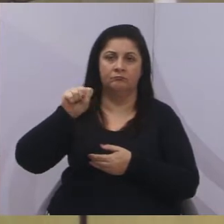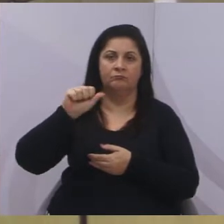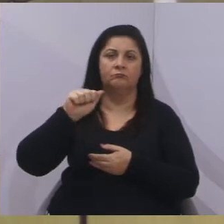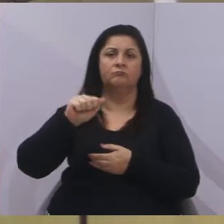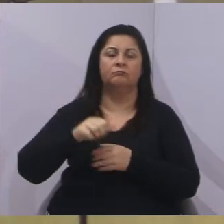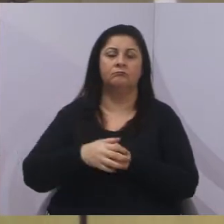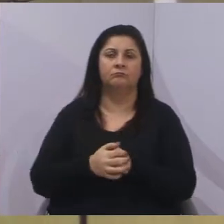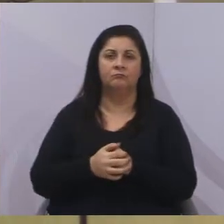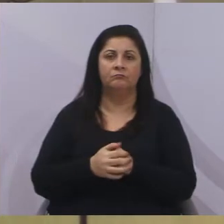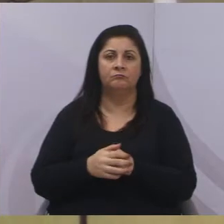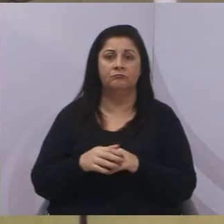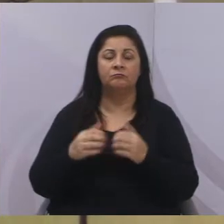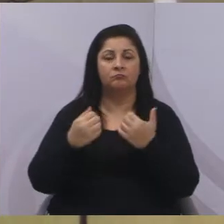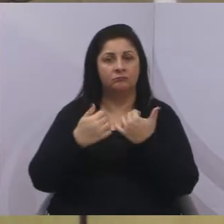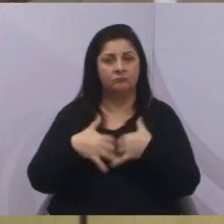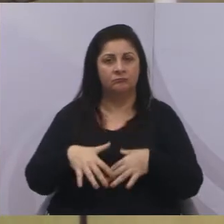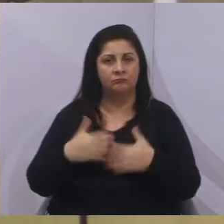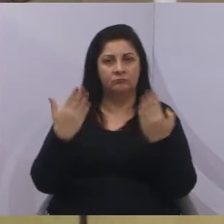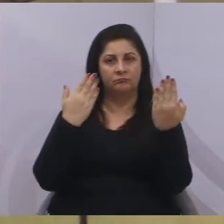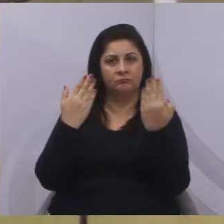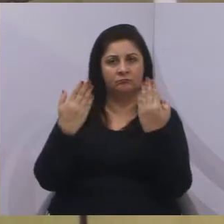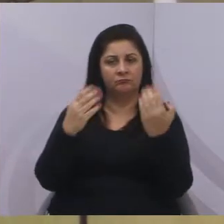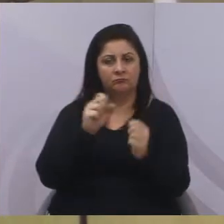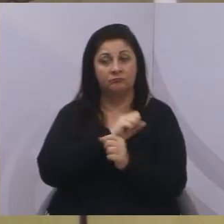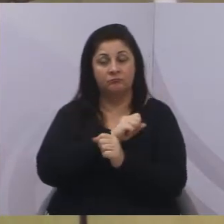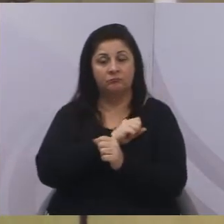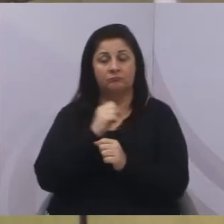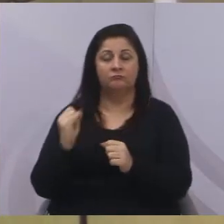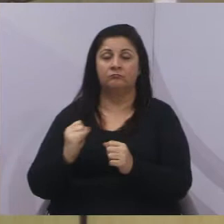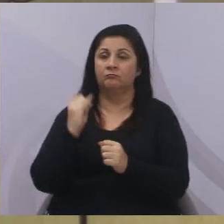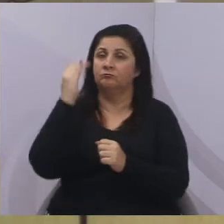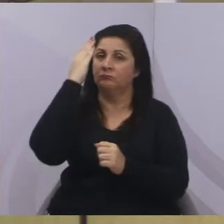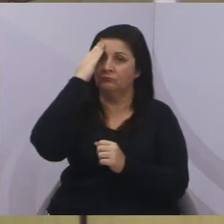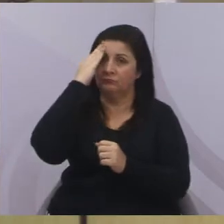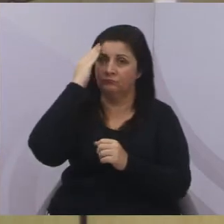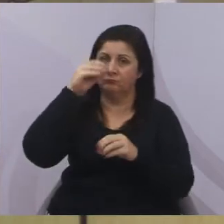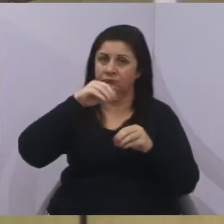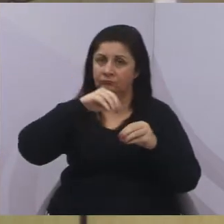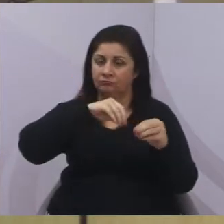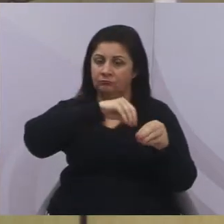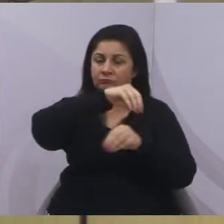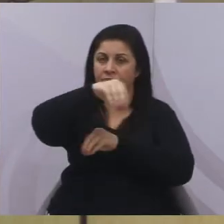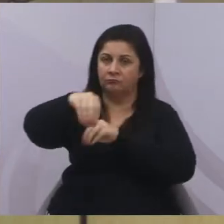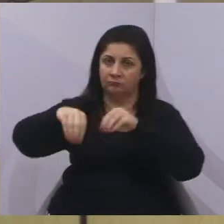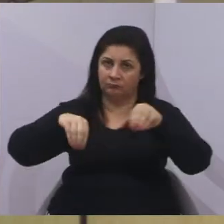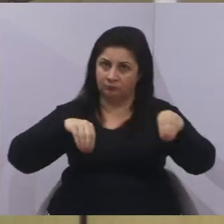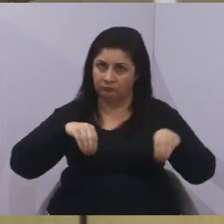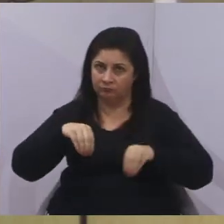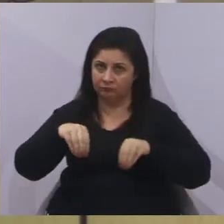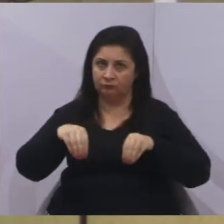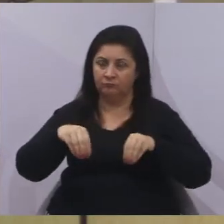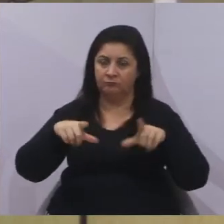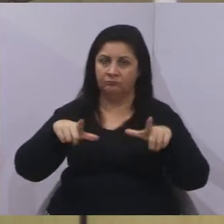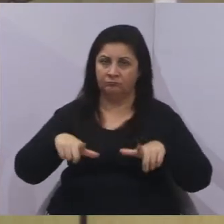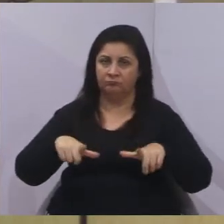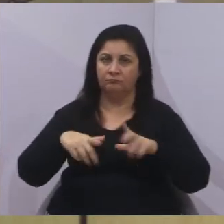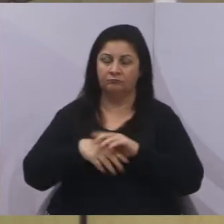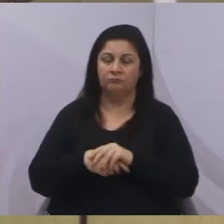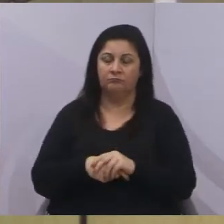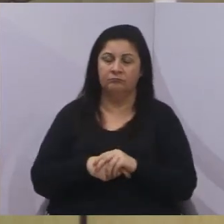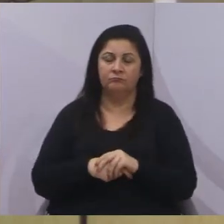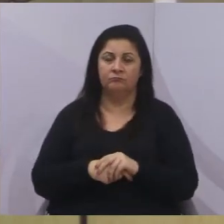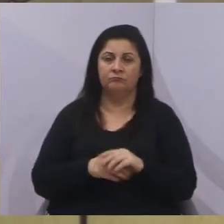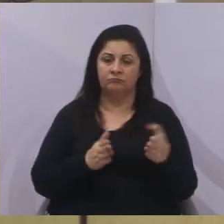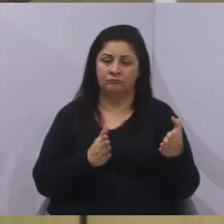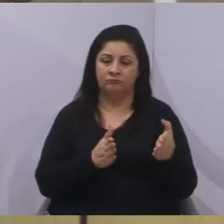Então, na análise dos números, é importante ressaltar que houve mudanças aí nesse